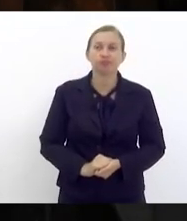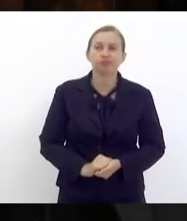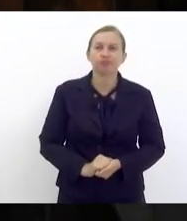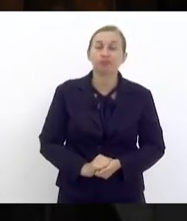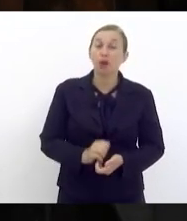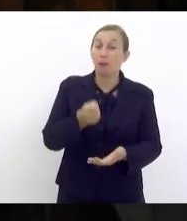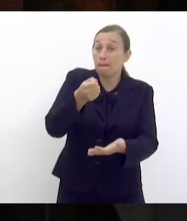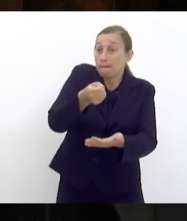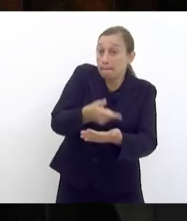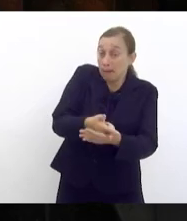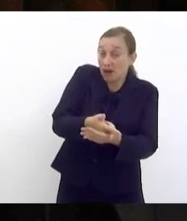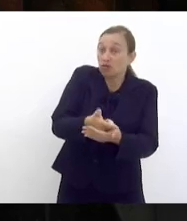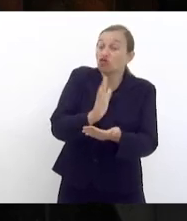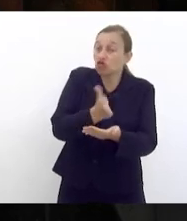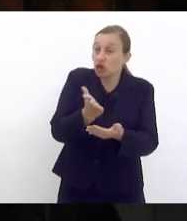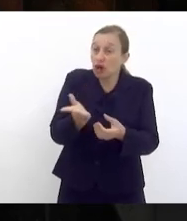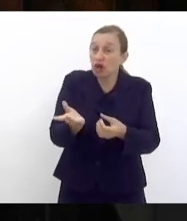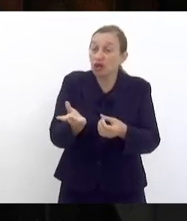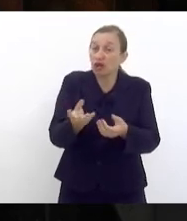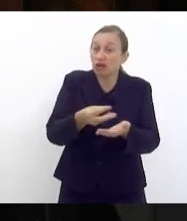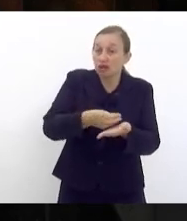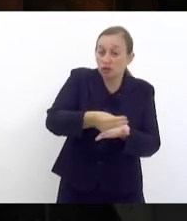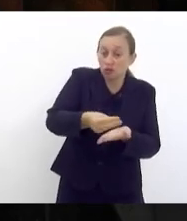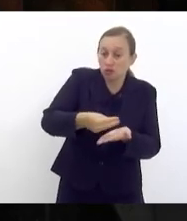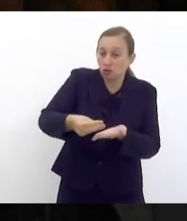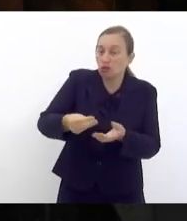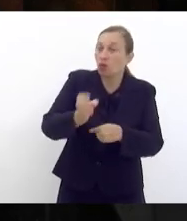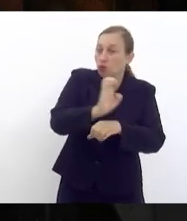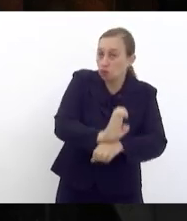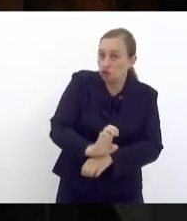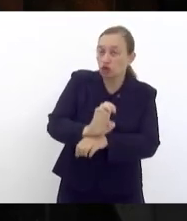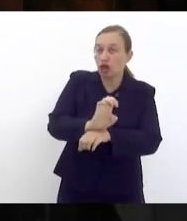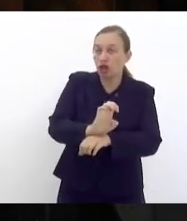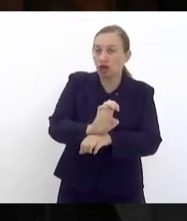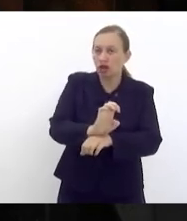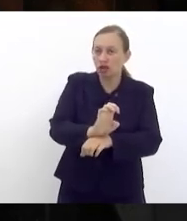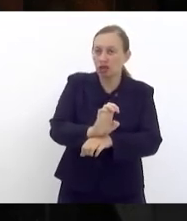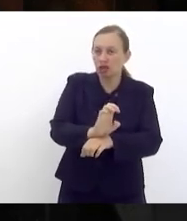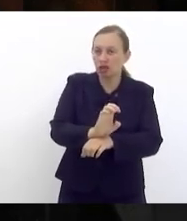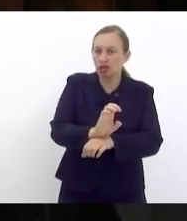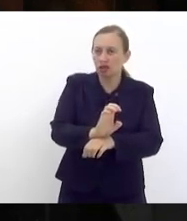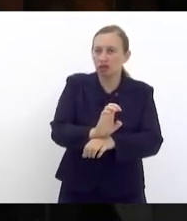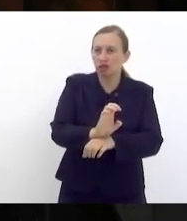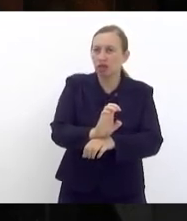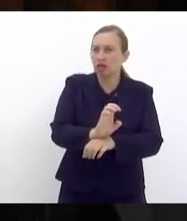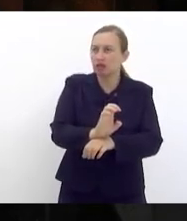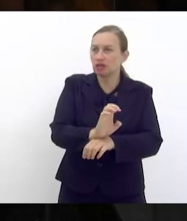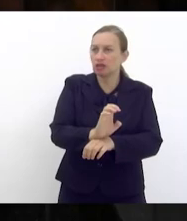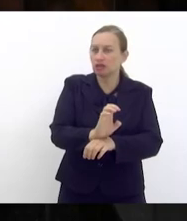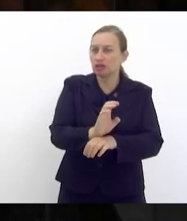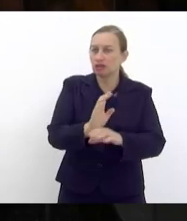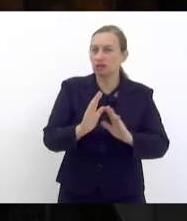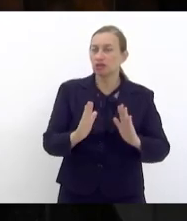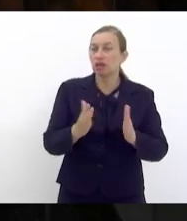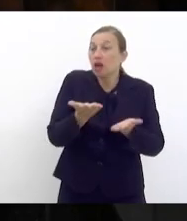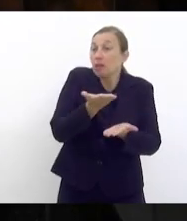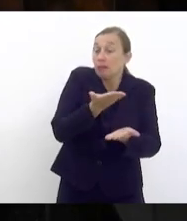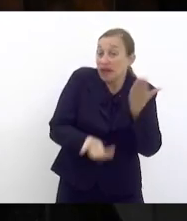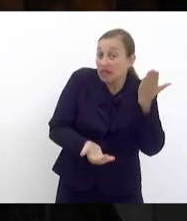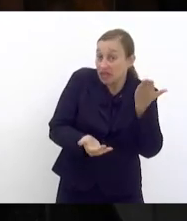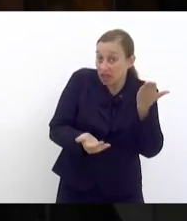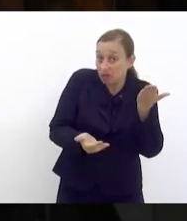pago, repassado ao Estado, no sistema Casa Bahia. Perdemos de uma vez